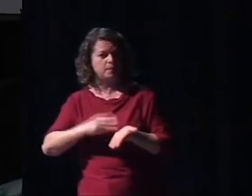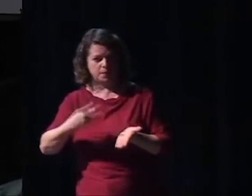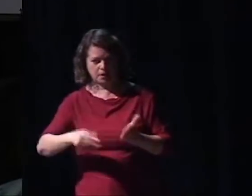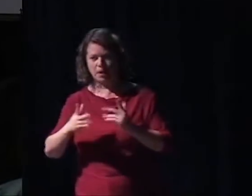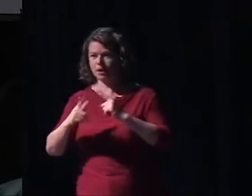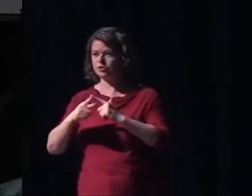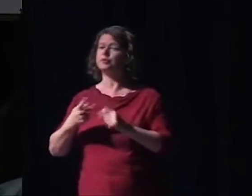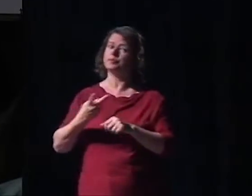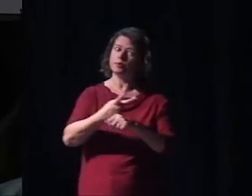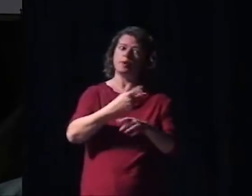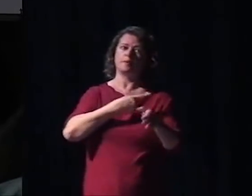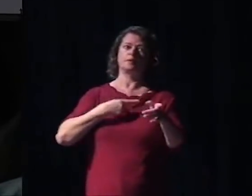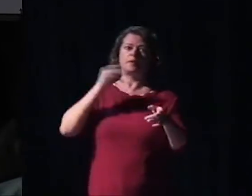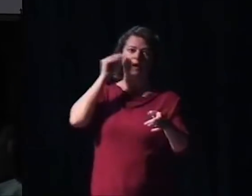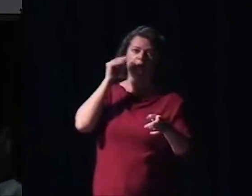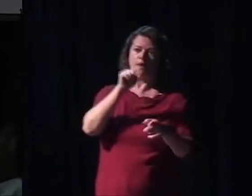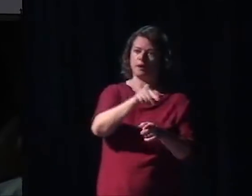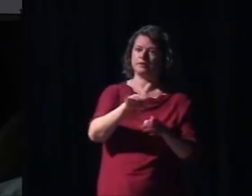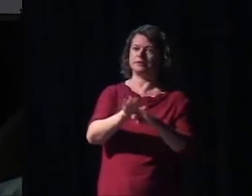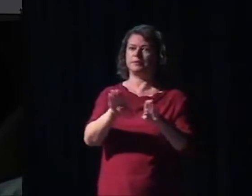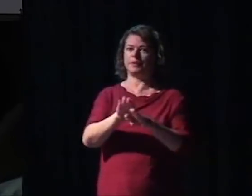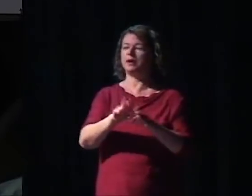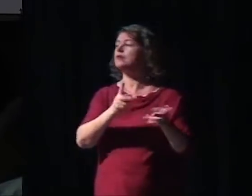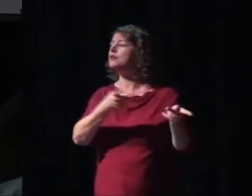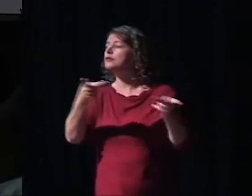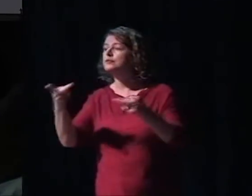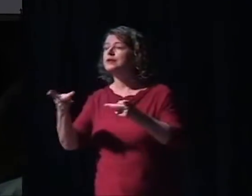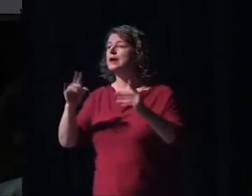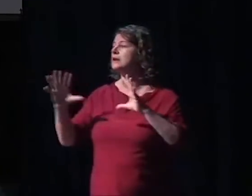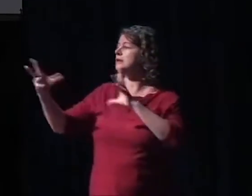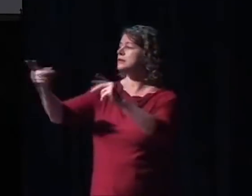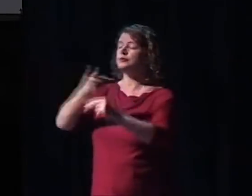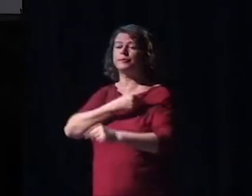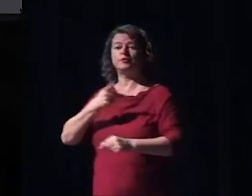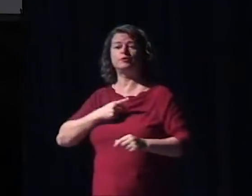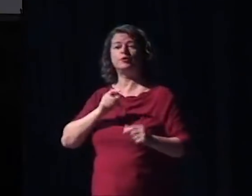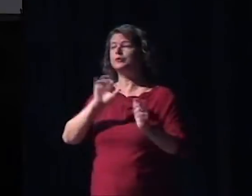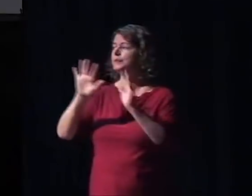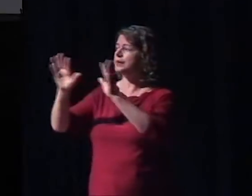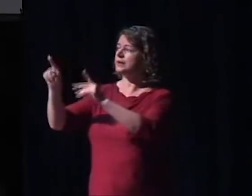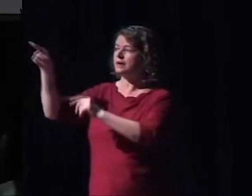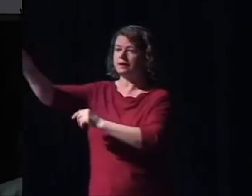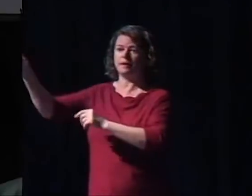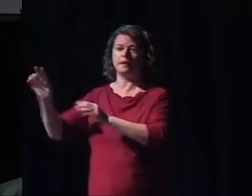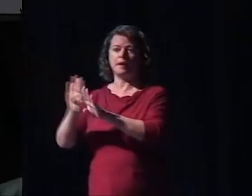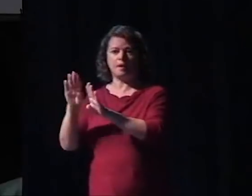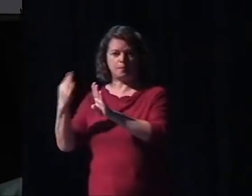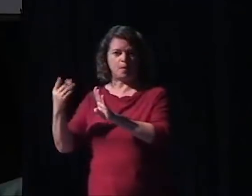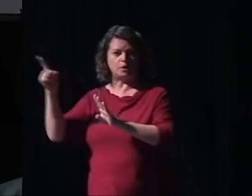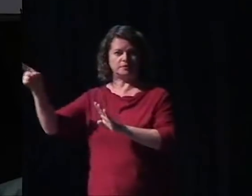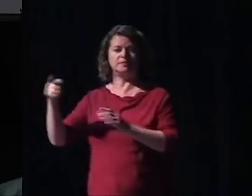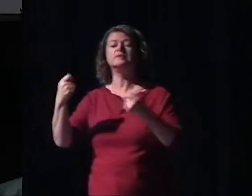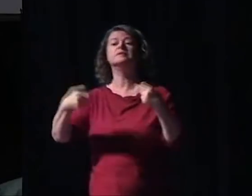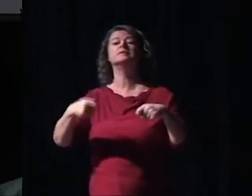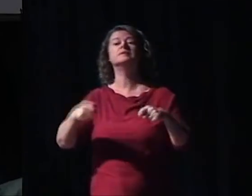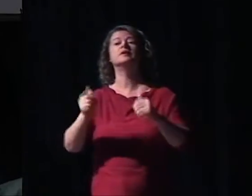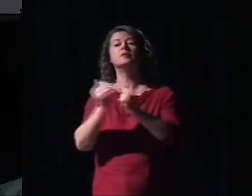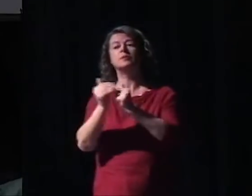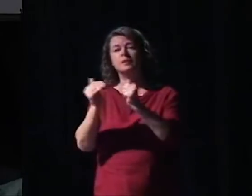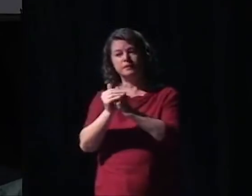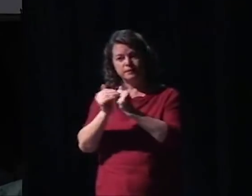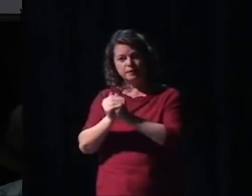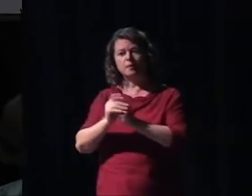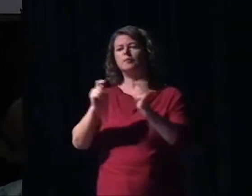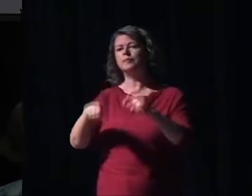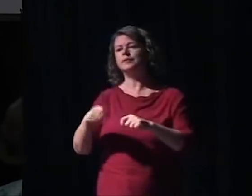todos os pastores, por favor, que vão para a porta. Por favor, pode tomar destino, pode ir para a porta aqui agora. Se precisar de uma oração, fale com um deles agora.